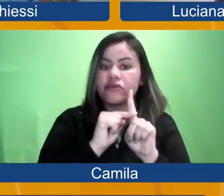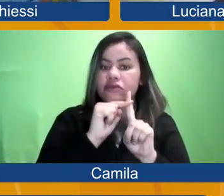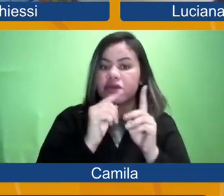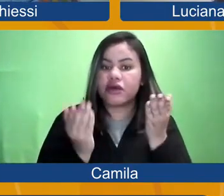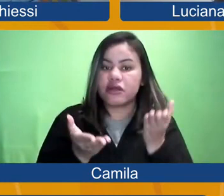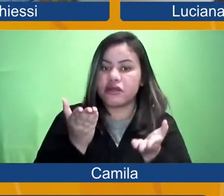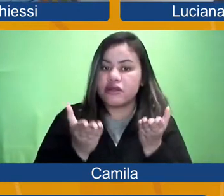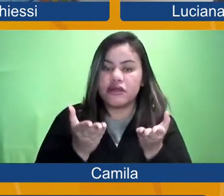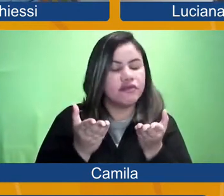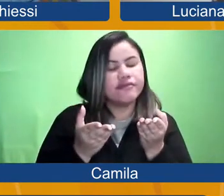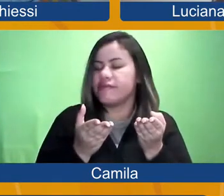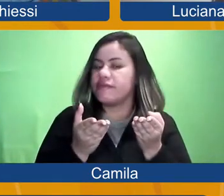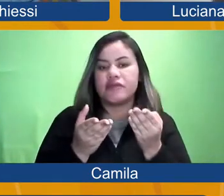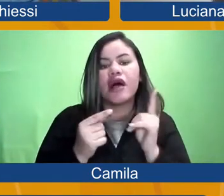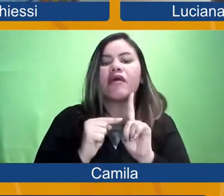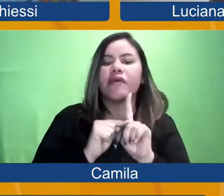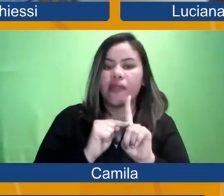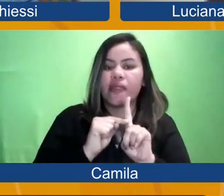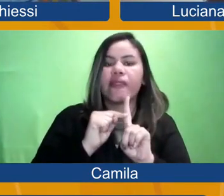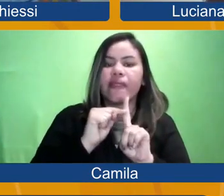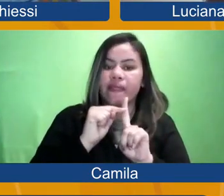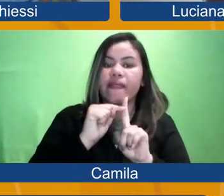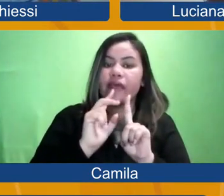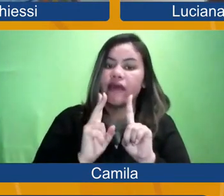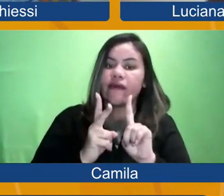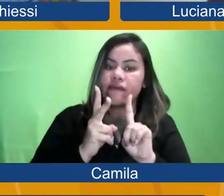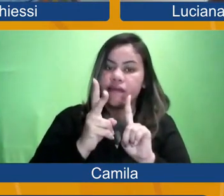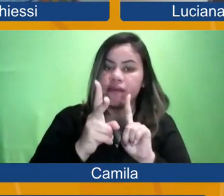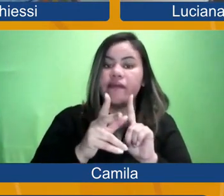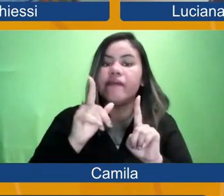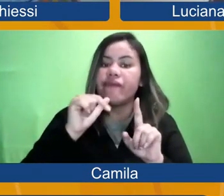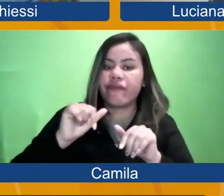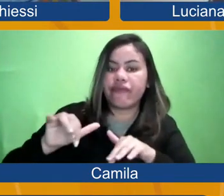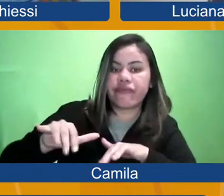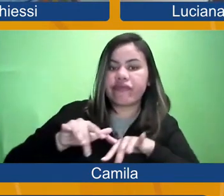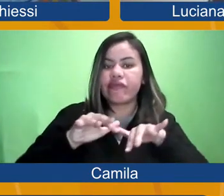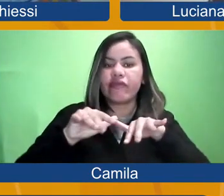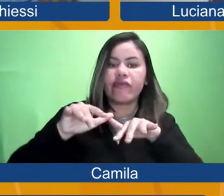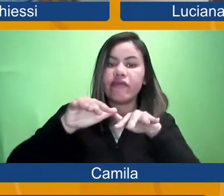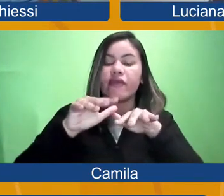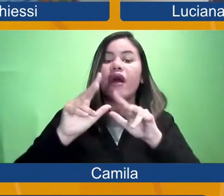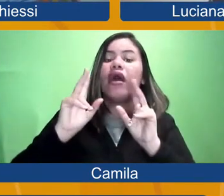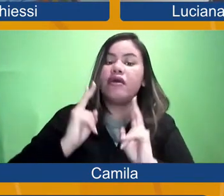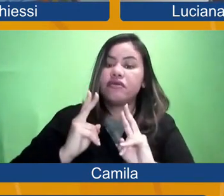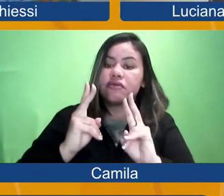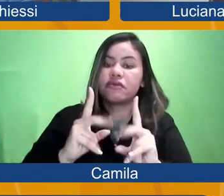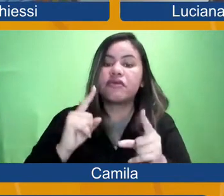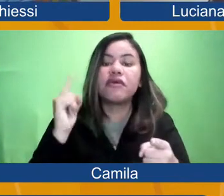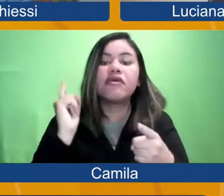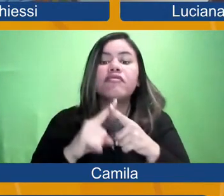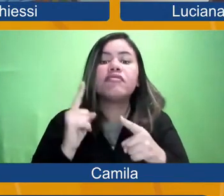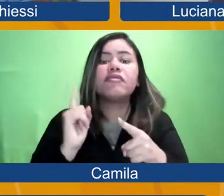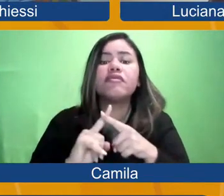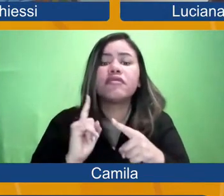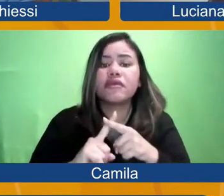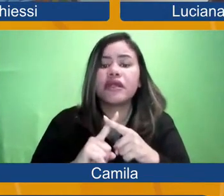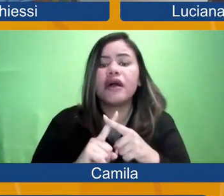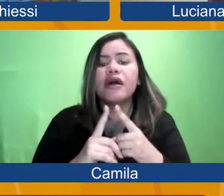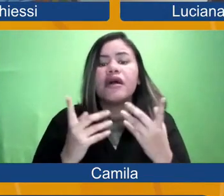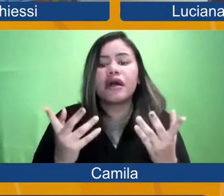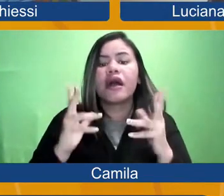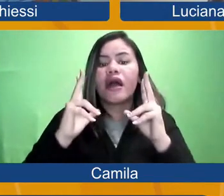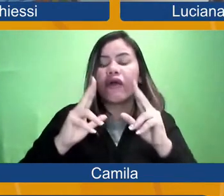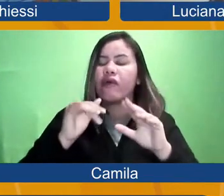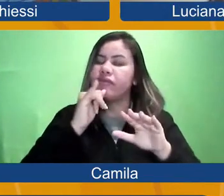continuar aumentando por um tempo, o nível do mar ainda ia continuar aumentando por um tempo, né? É como você pisa no